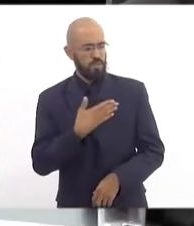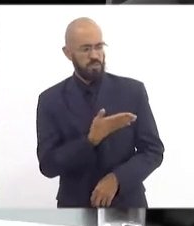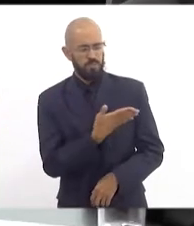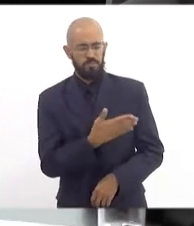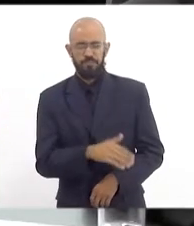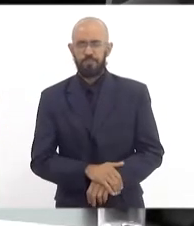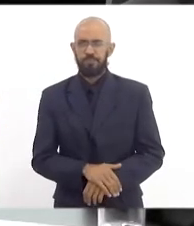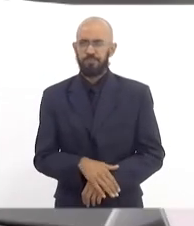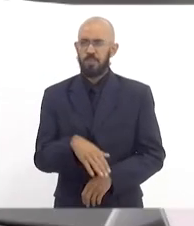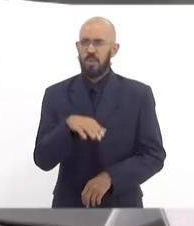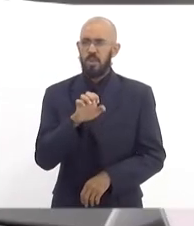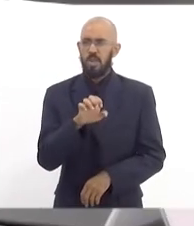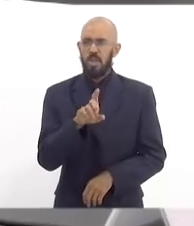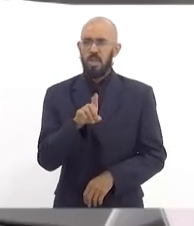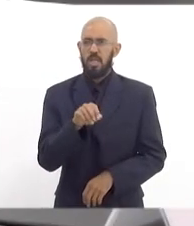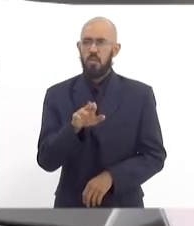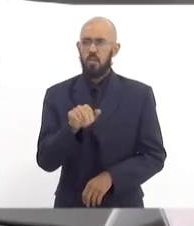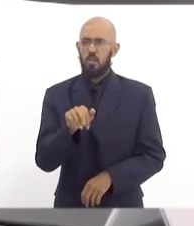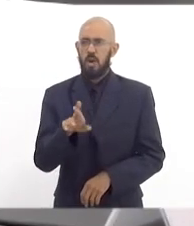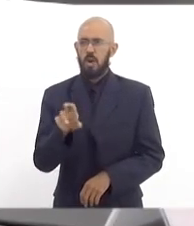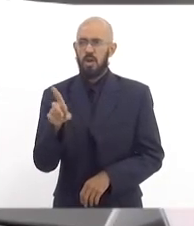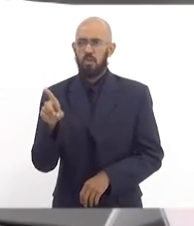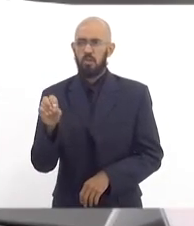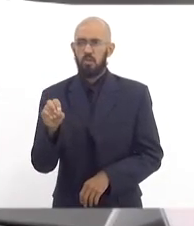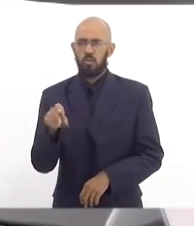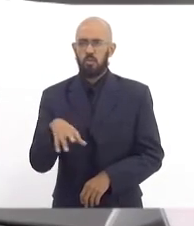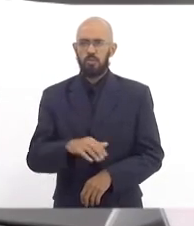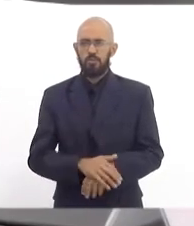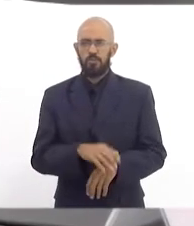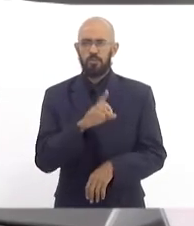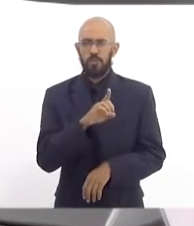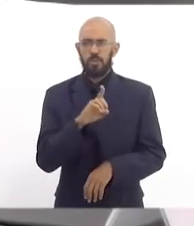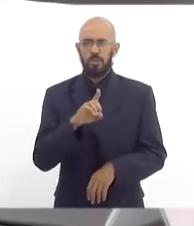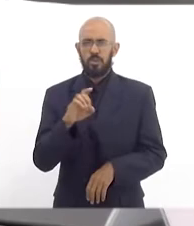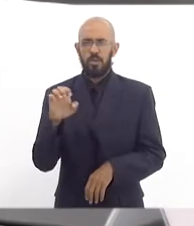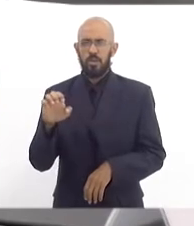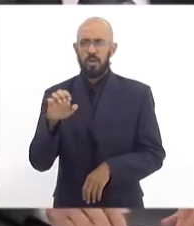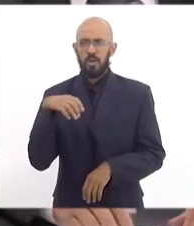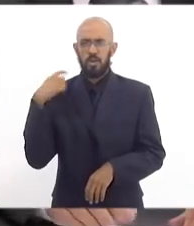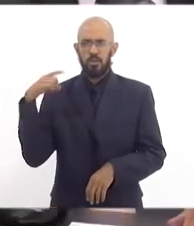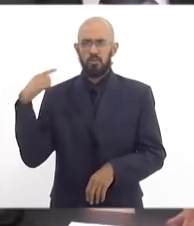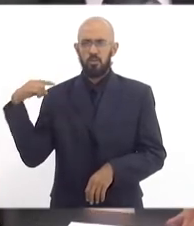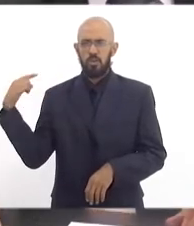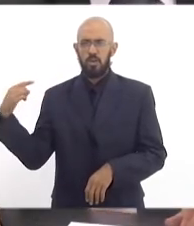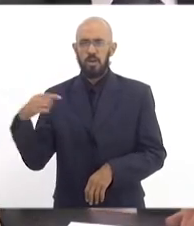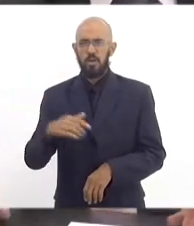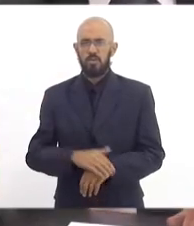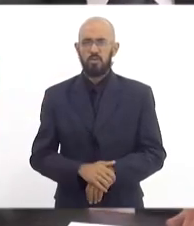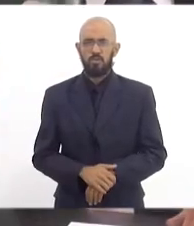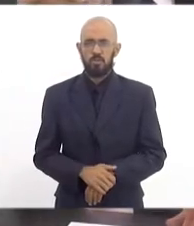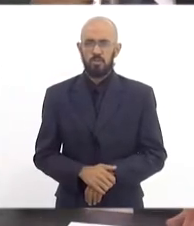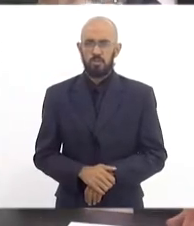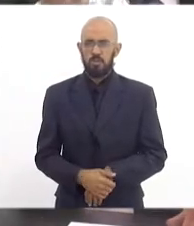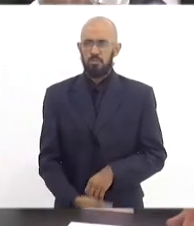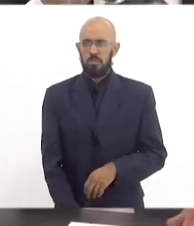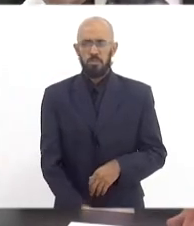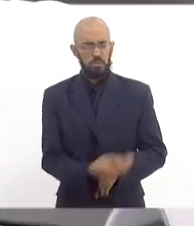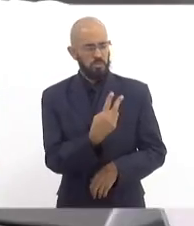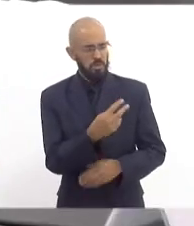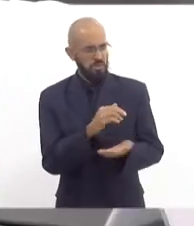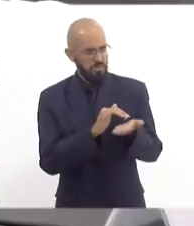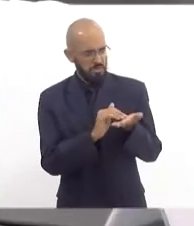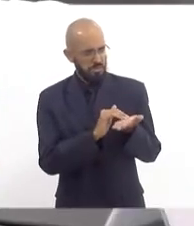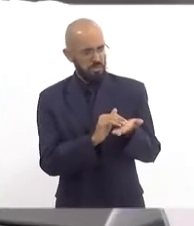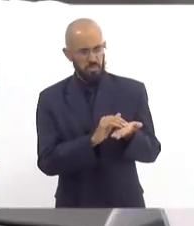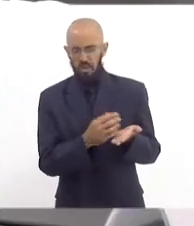Eduardo Muniz de de advogado eu tava dois outro escritório porque dois advogados